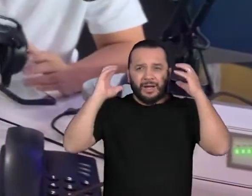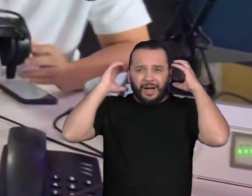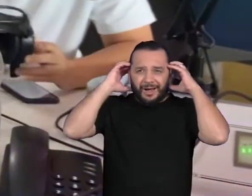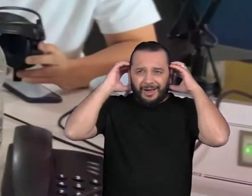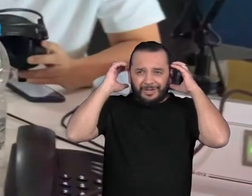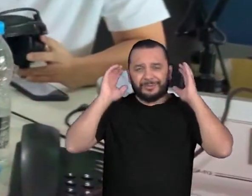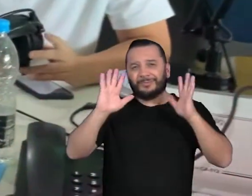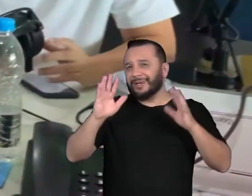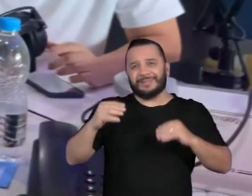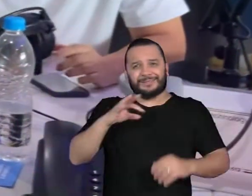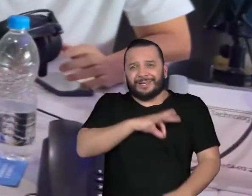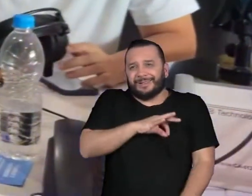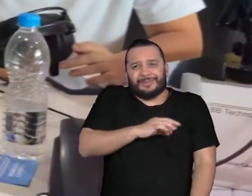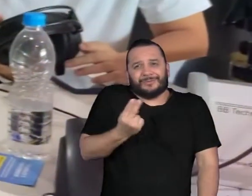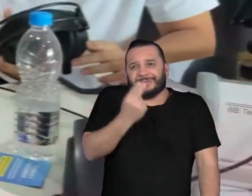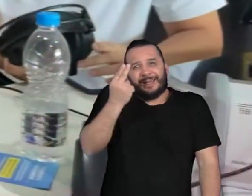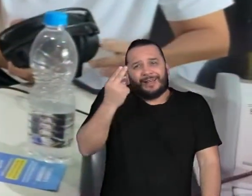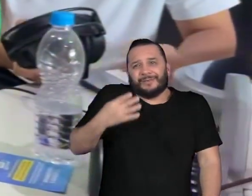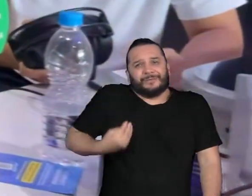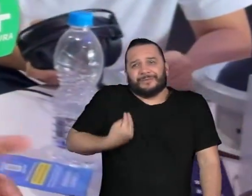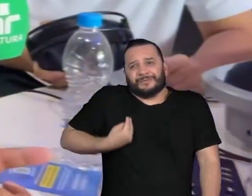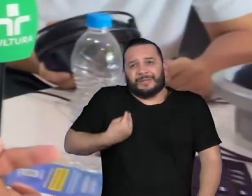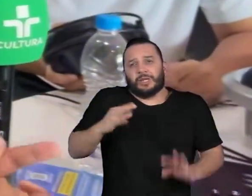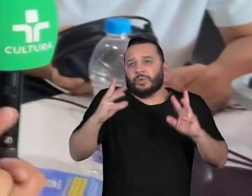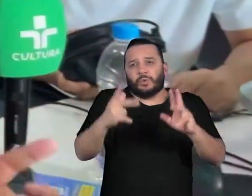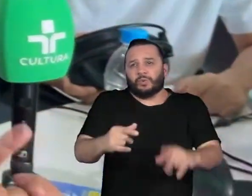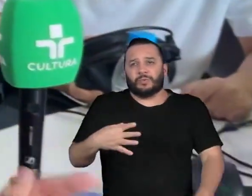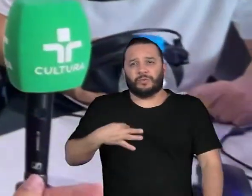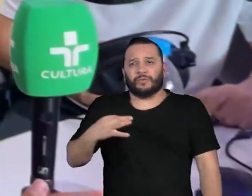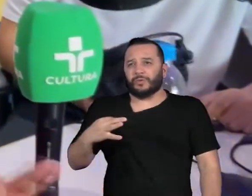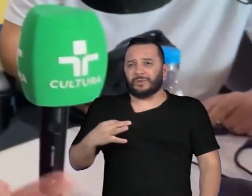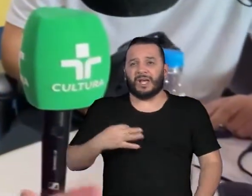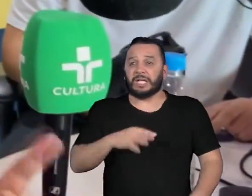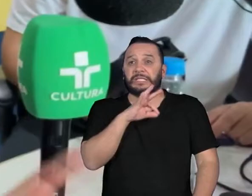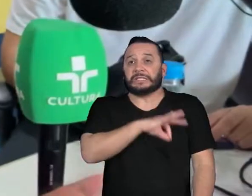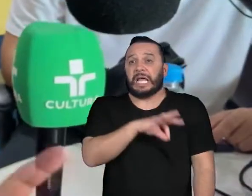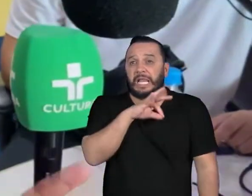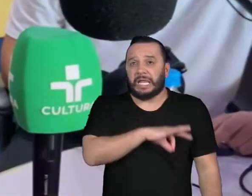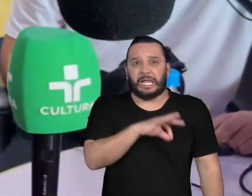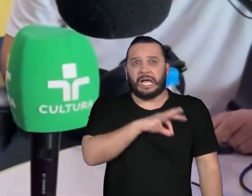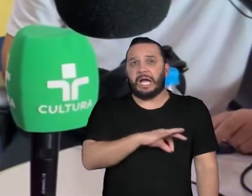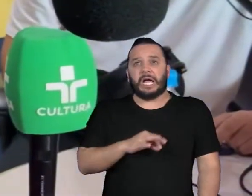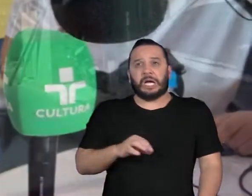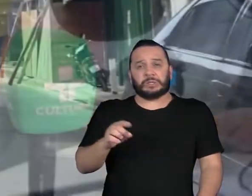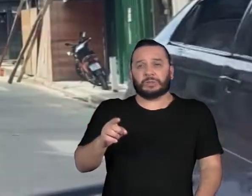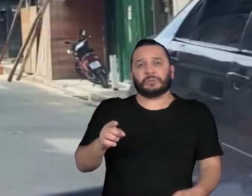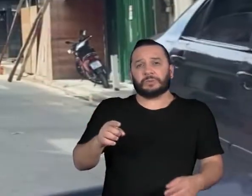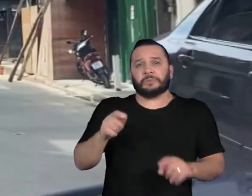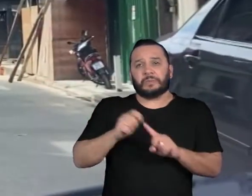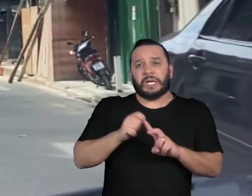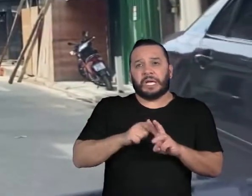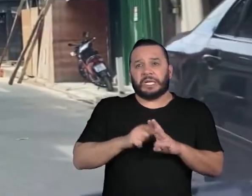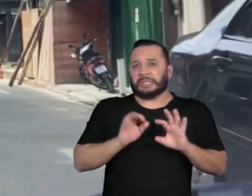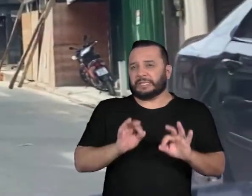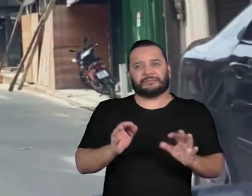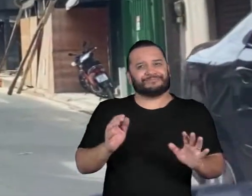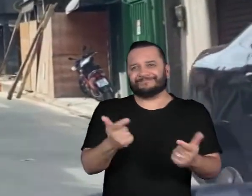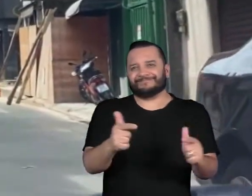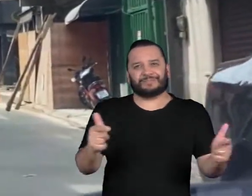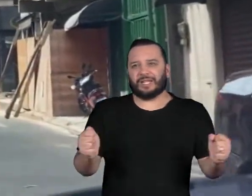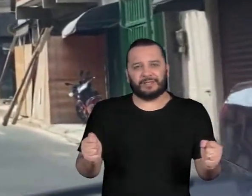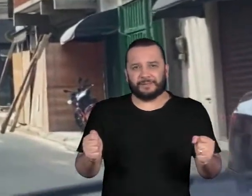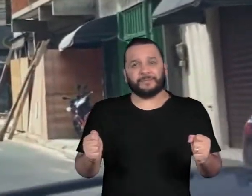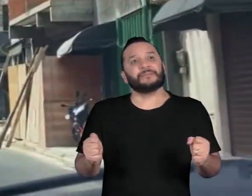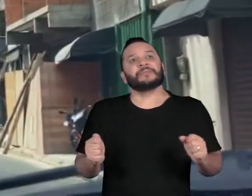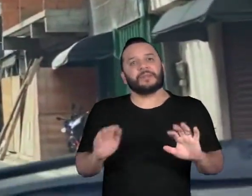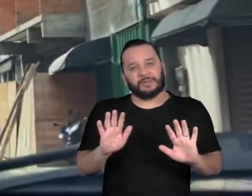Todos os locutores são voluntários. Infelizmente, ninguém não ganha o salário ali para poder desenvolver a sua grade de programação, né?